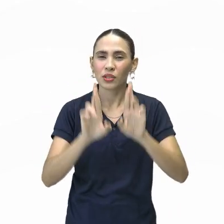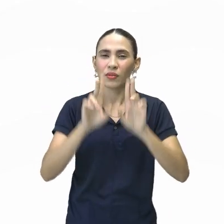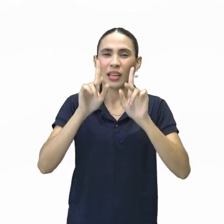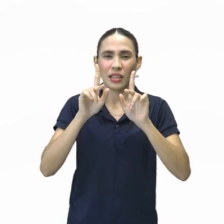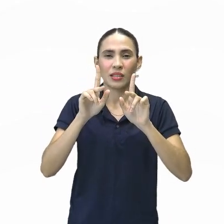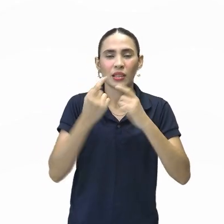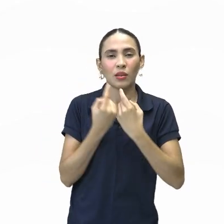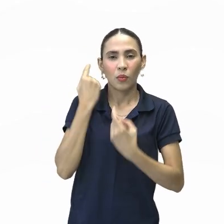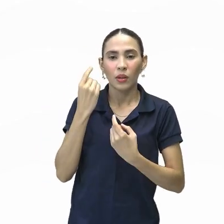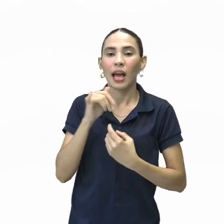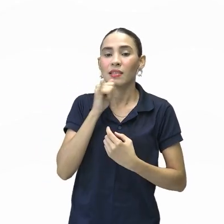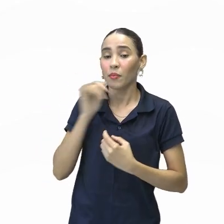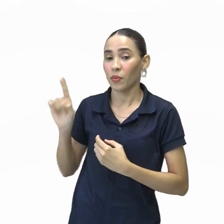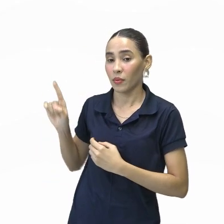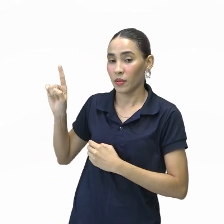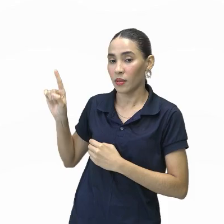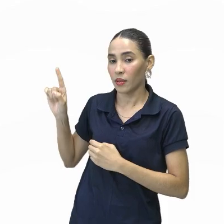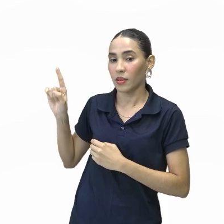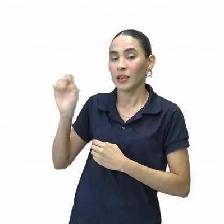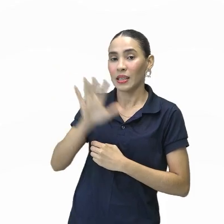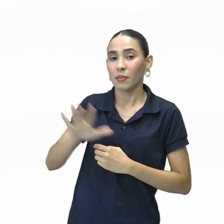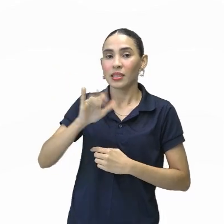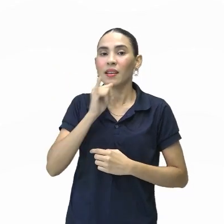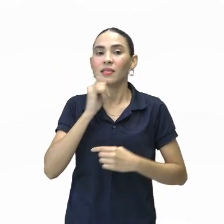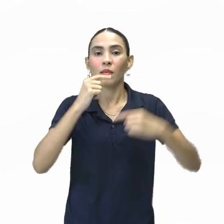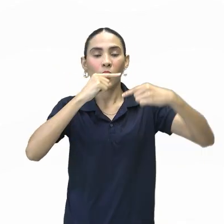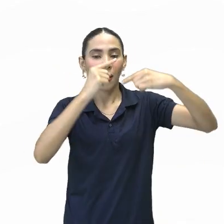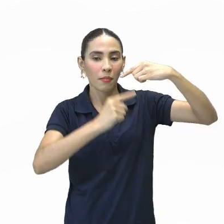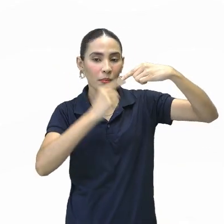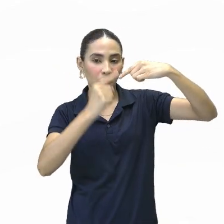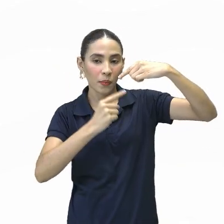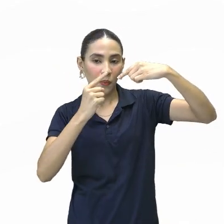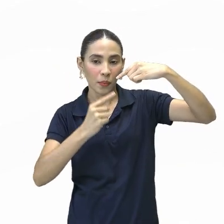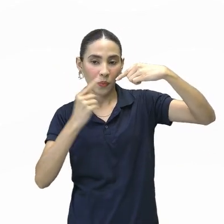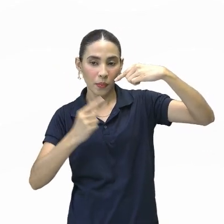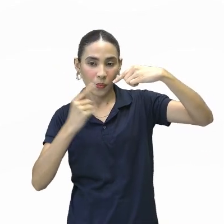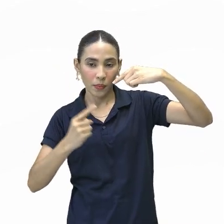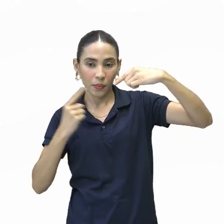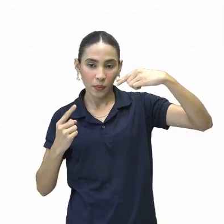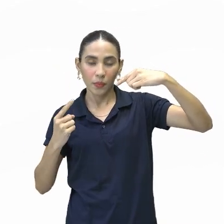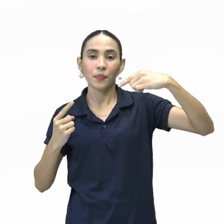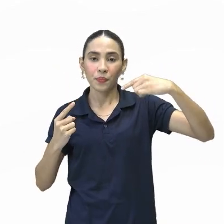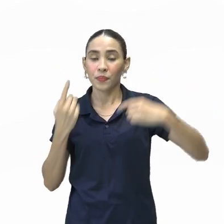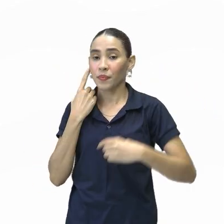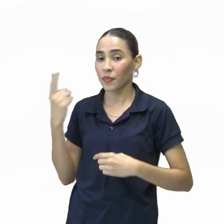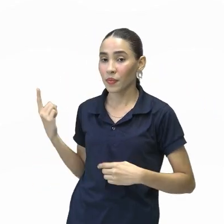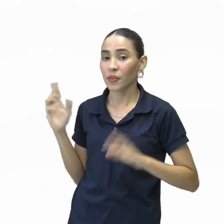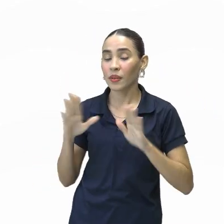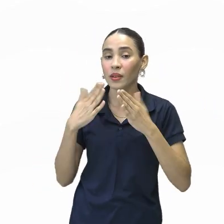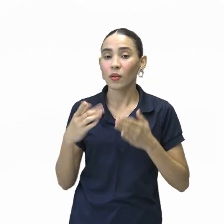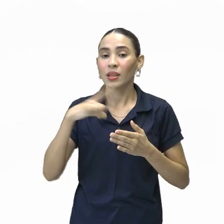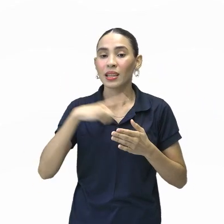como vocês podem ver na imagem, né? Um formato espiralado, né? Uma bactéria em forma de espiral. Aí